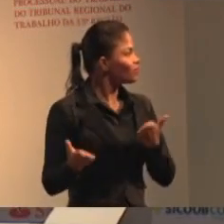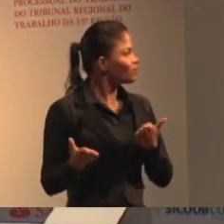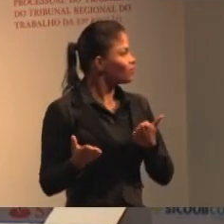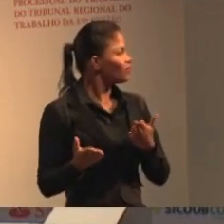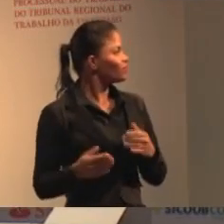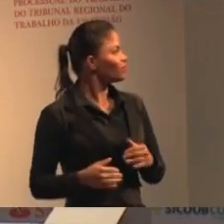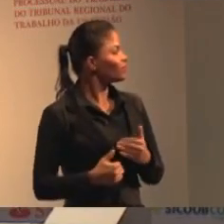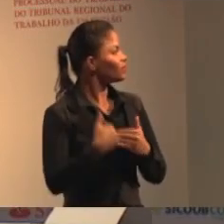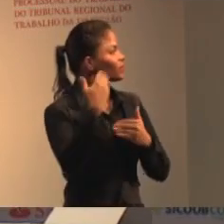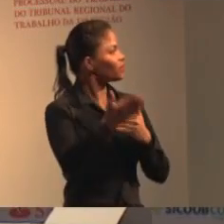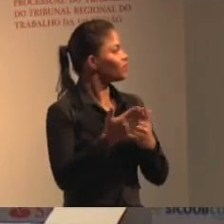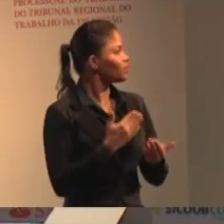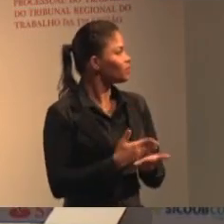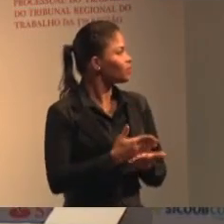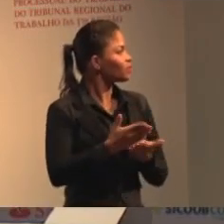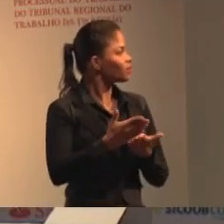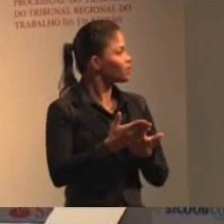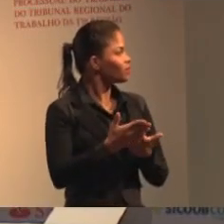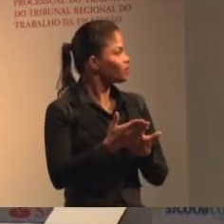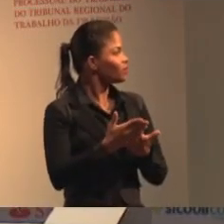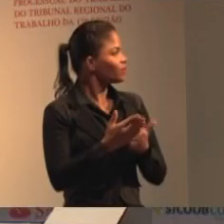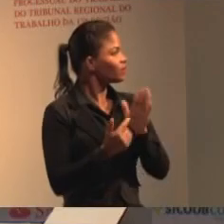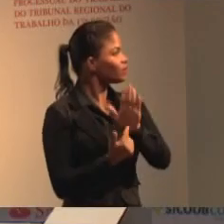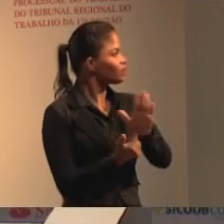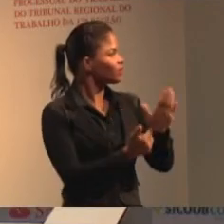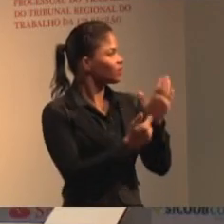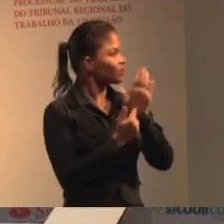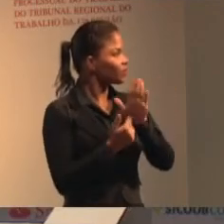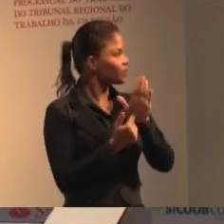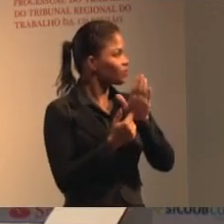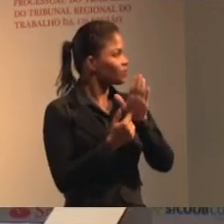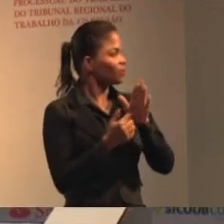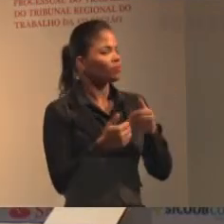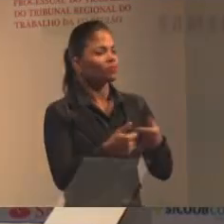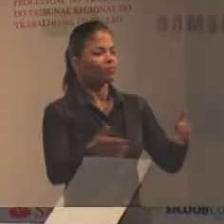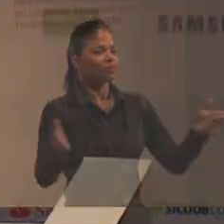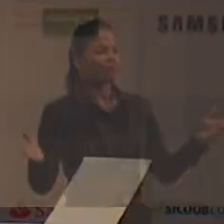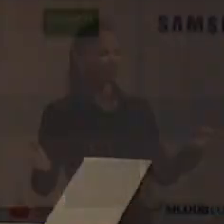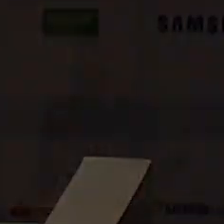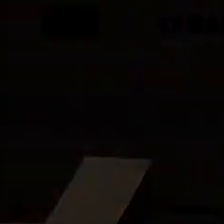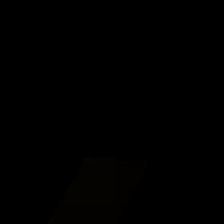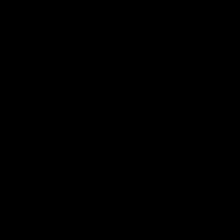quando, na sequência, daremos início à programação com a apresentação da conferência de abertura. Até já.